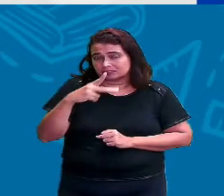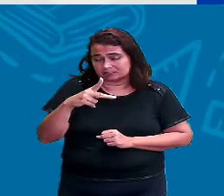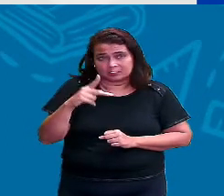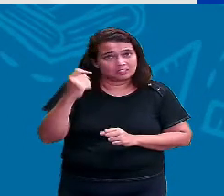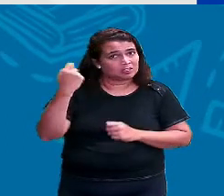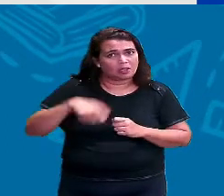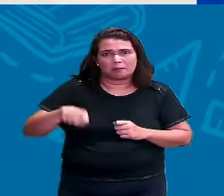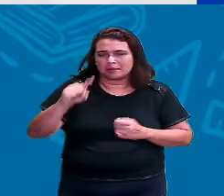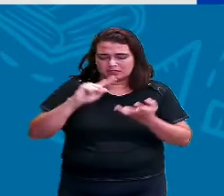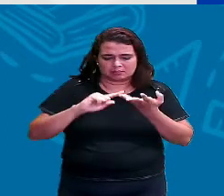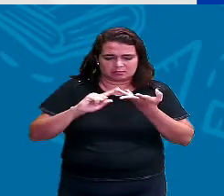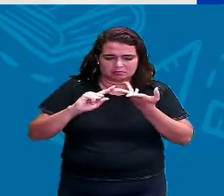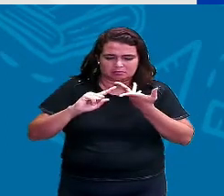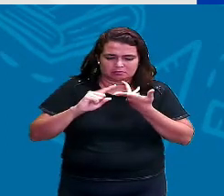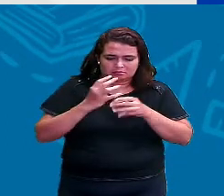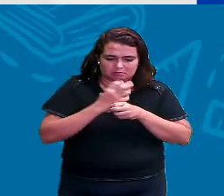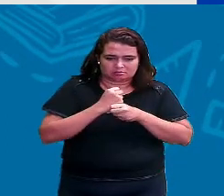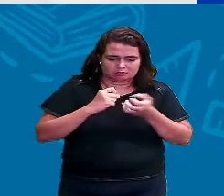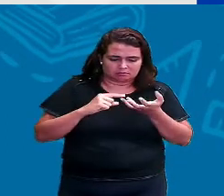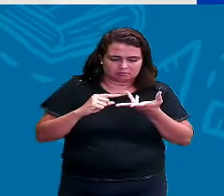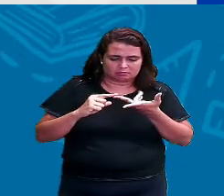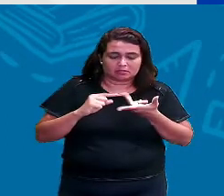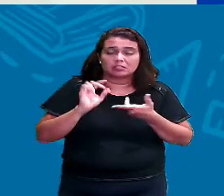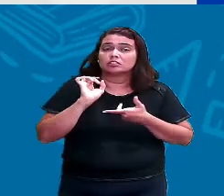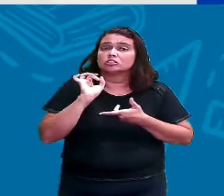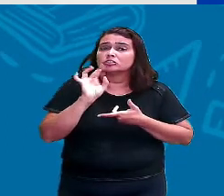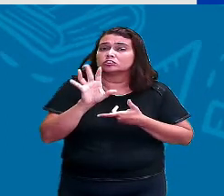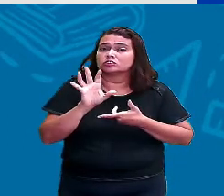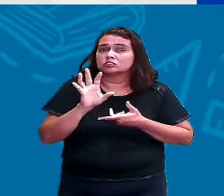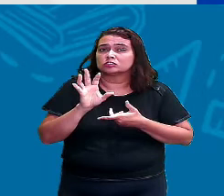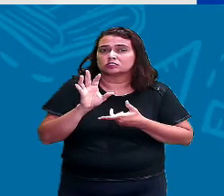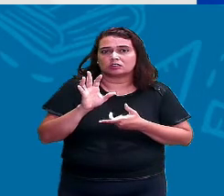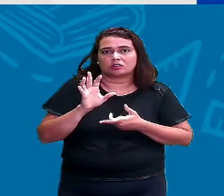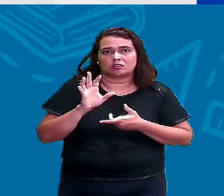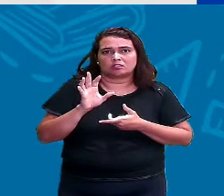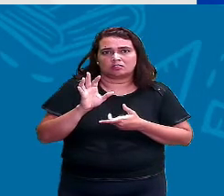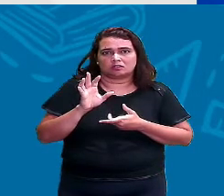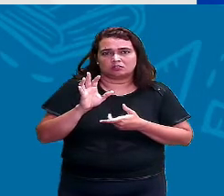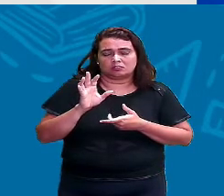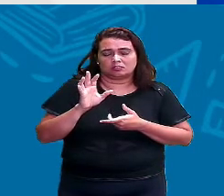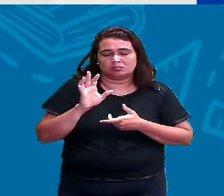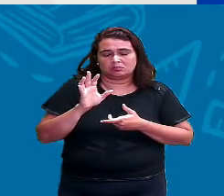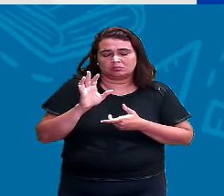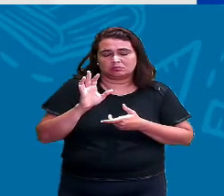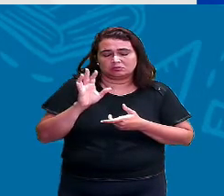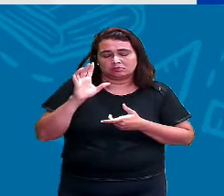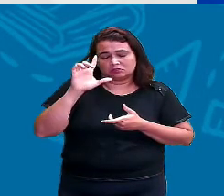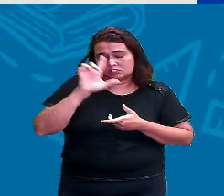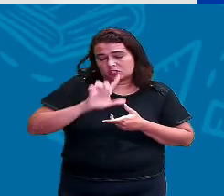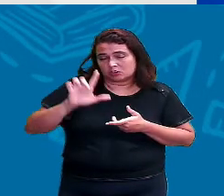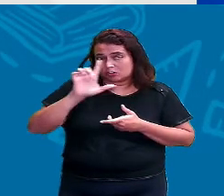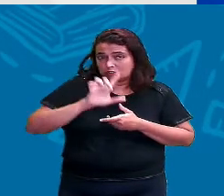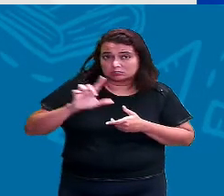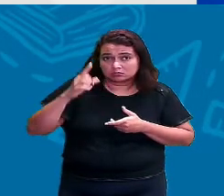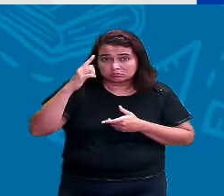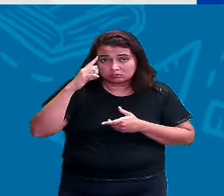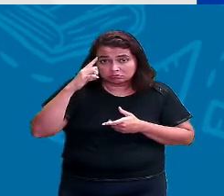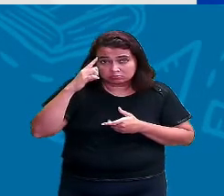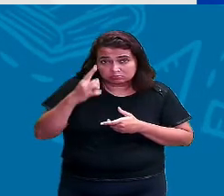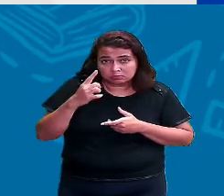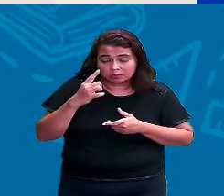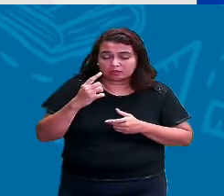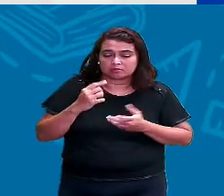cálculos, porque estamos identificando logicamente esse resultado, tá certo?